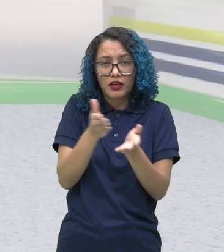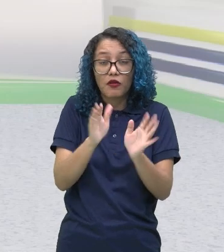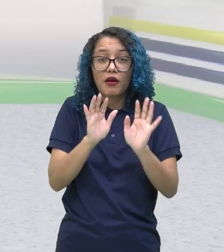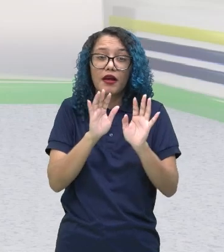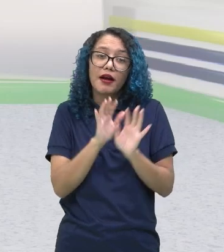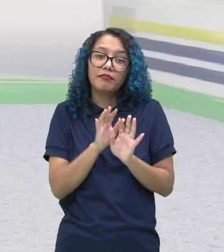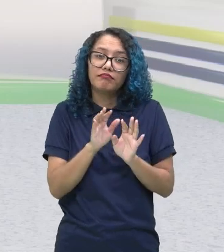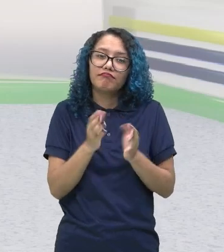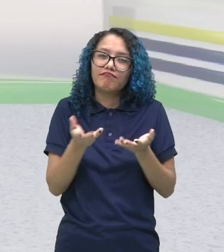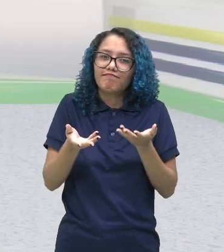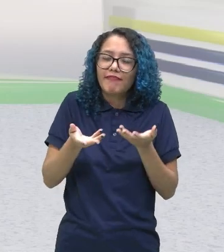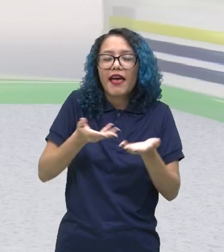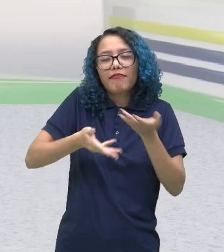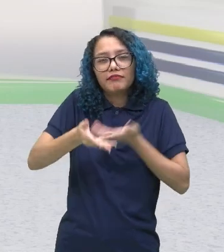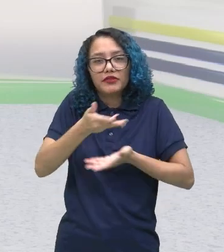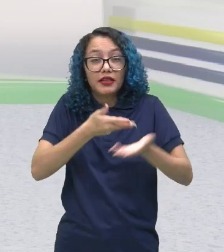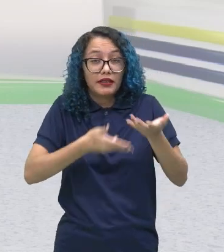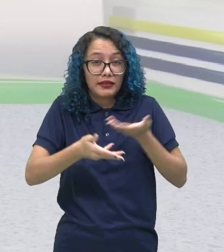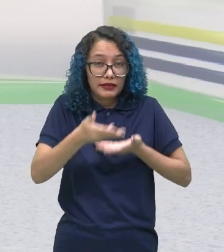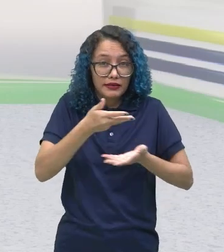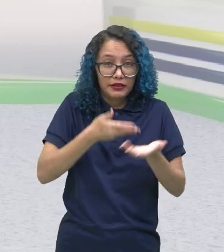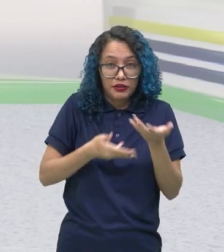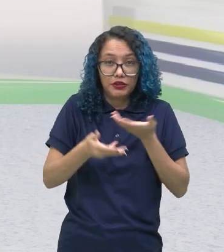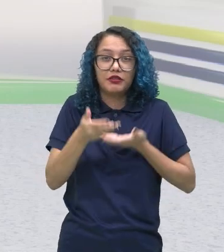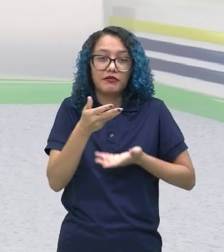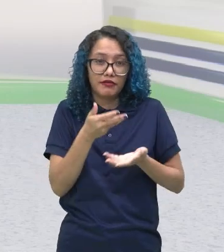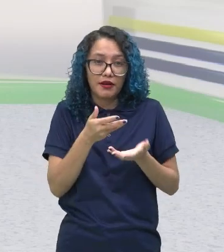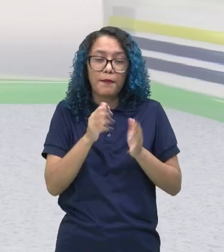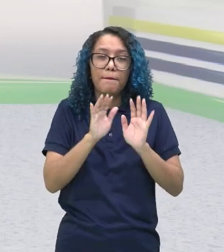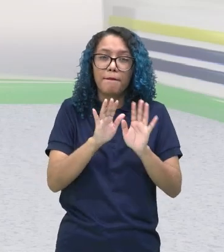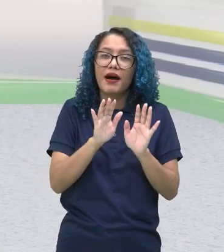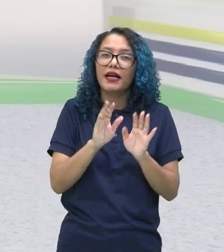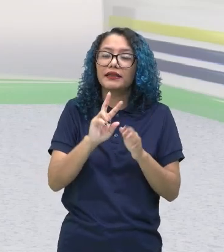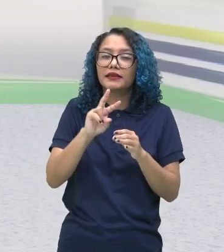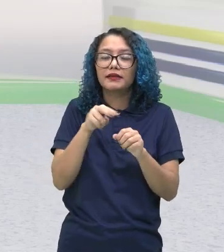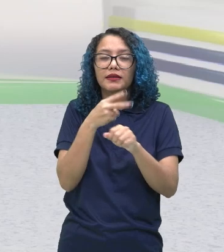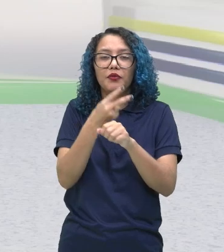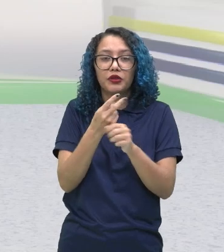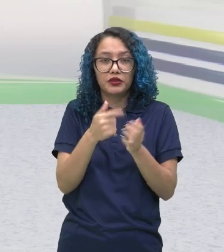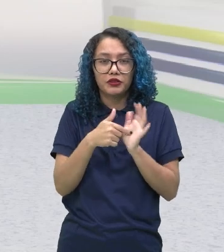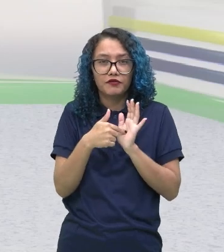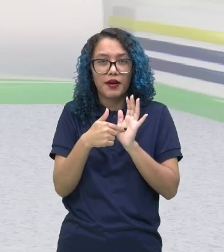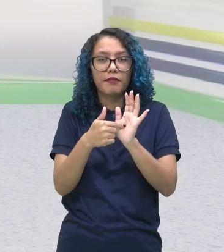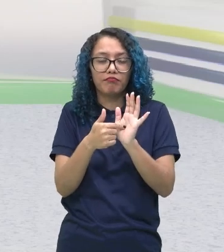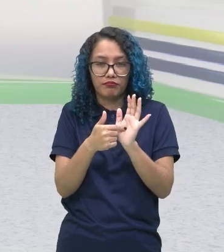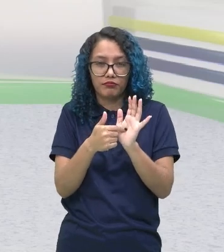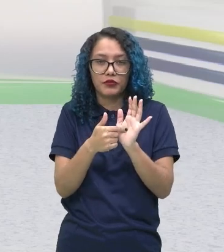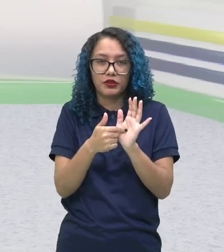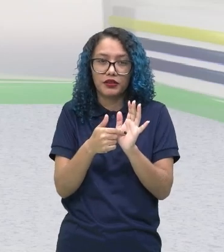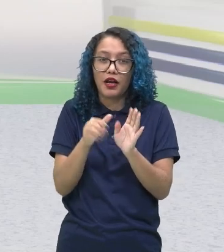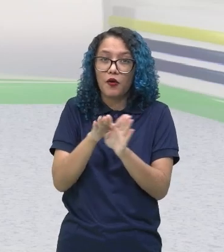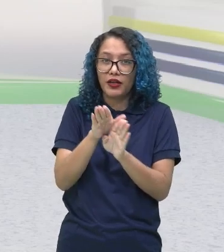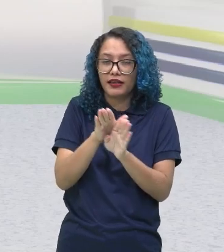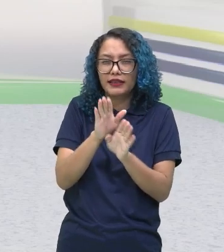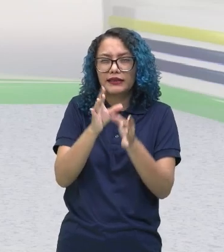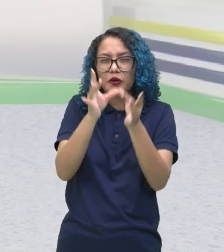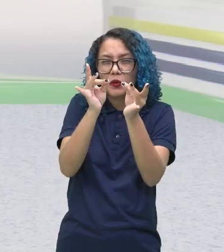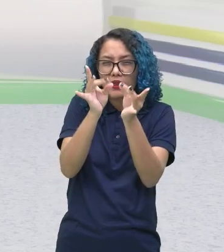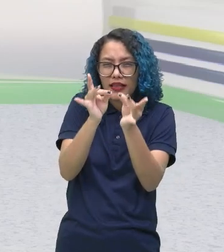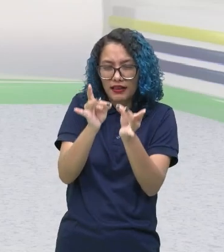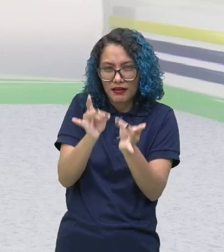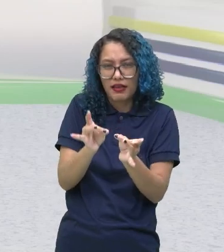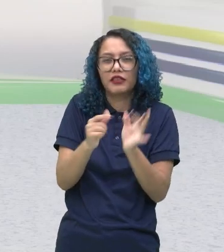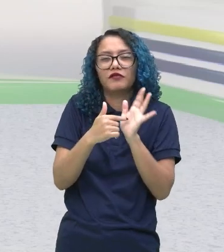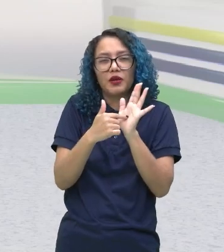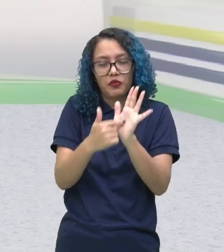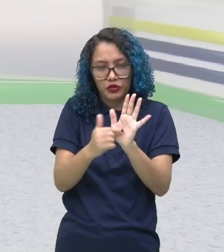de uma forma mais dinâmica, né, professora Kaellen? Sim. Todavia, vocês vão estar recebendo, não se preocupe, a orientação de forma mais detalhada, nós vamos já